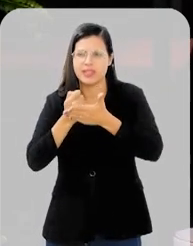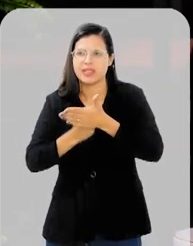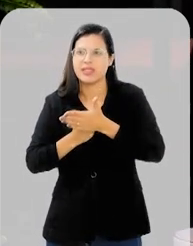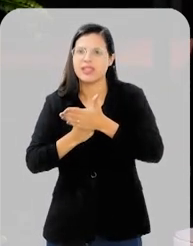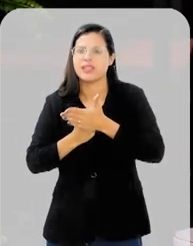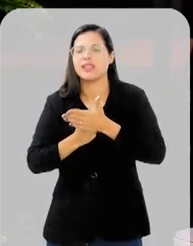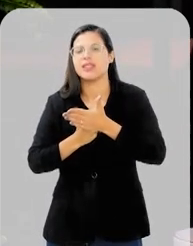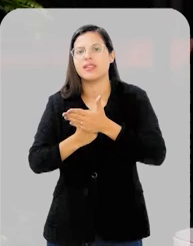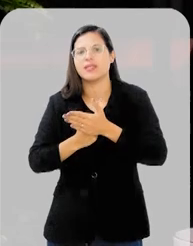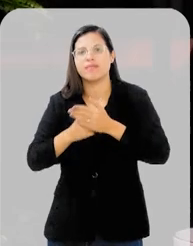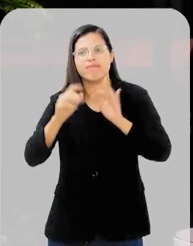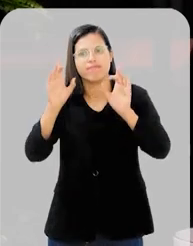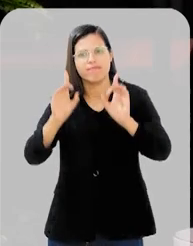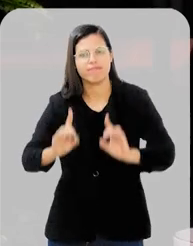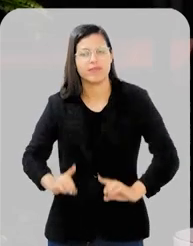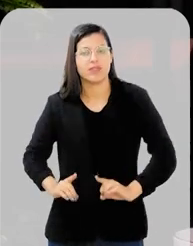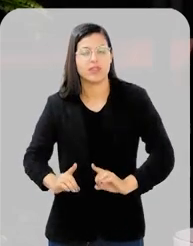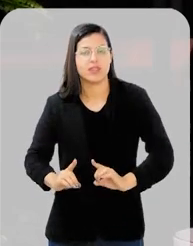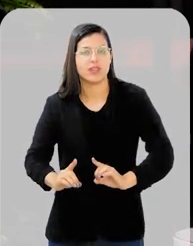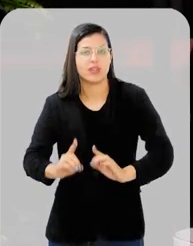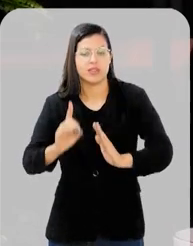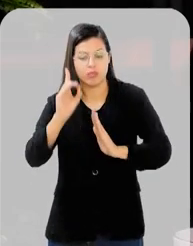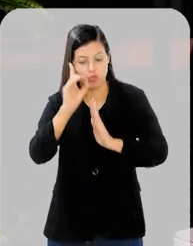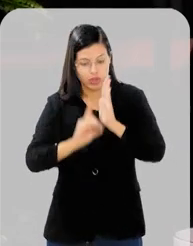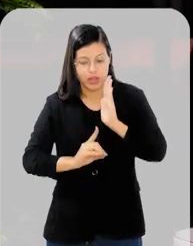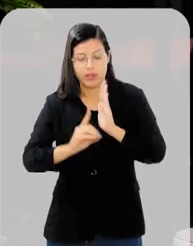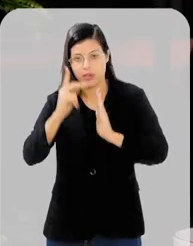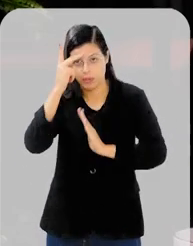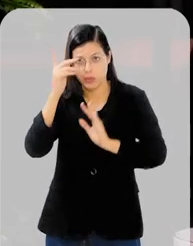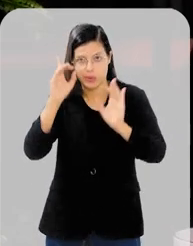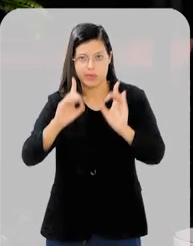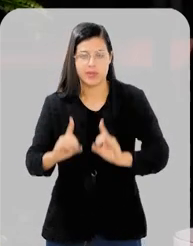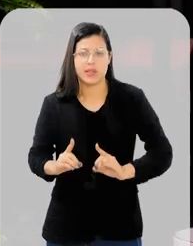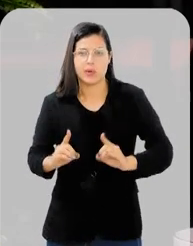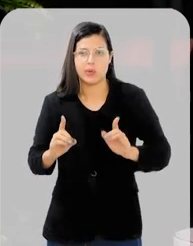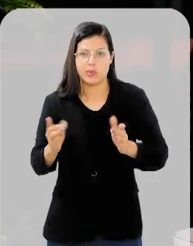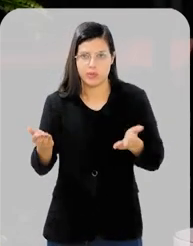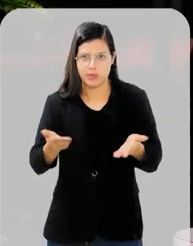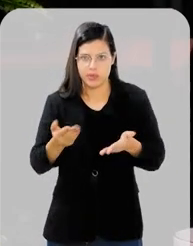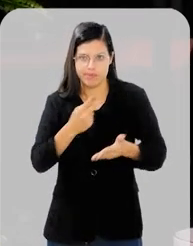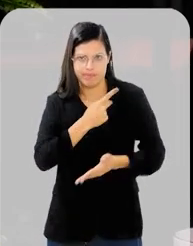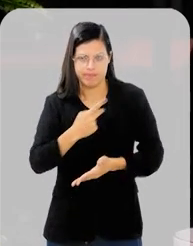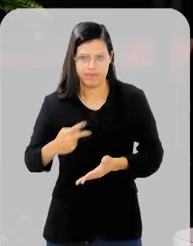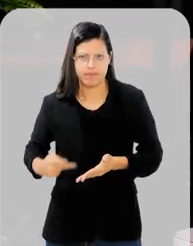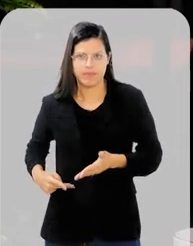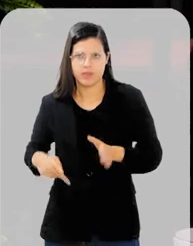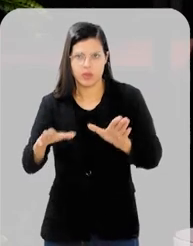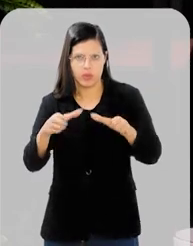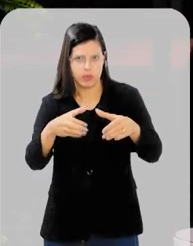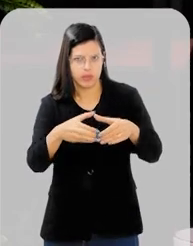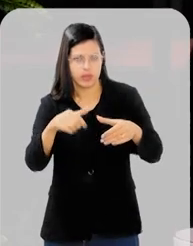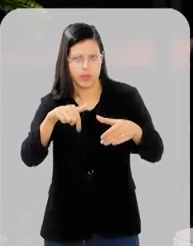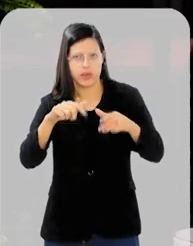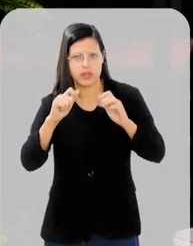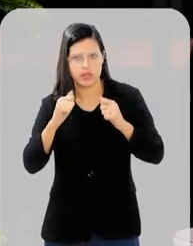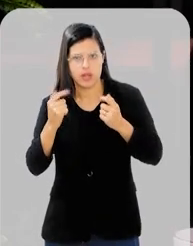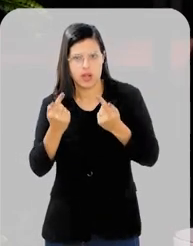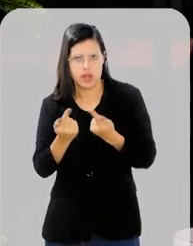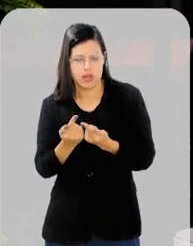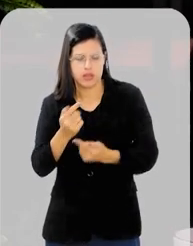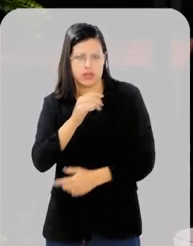na luta dos direitos da pessoa com deficiência eh hoje sou presidente da Comissão né como você disse aqui na